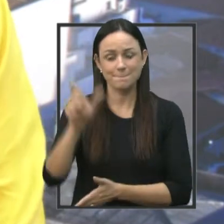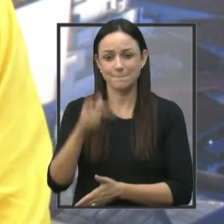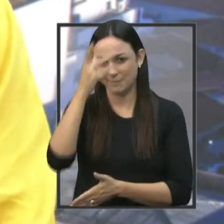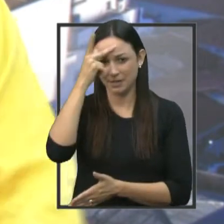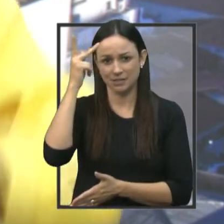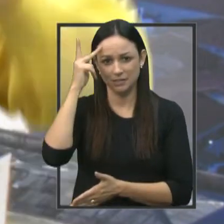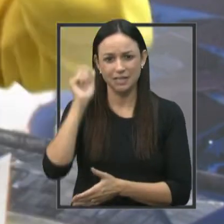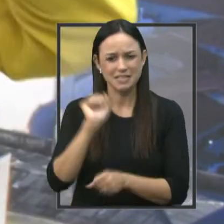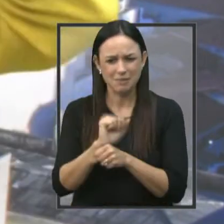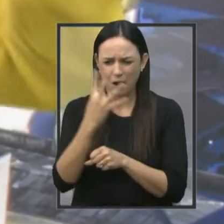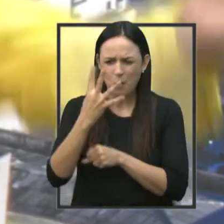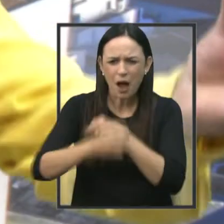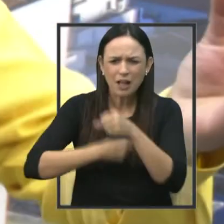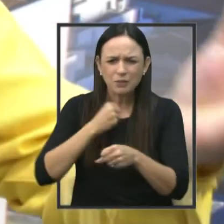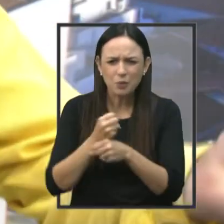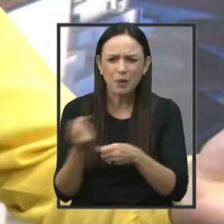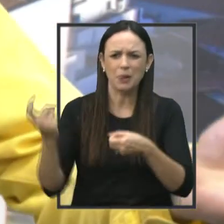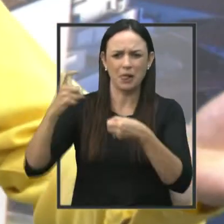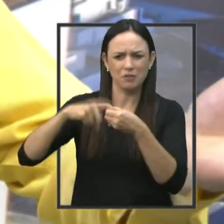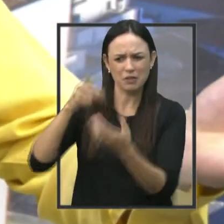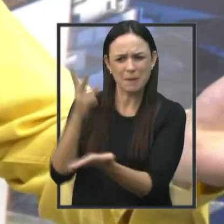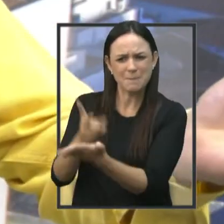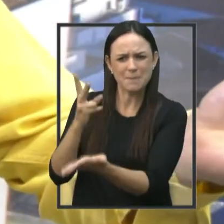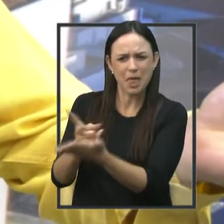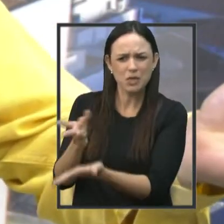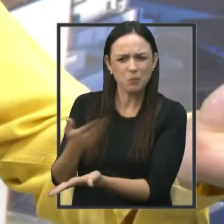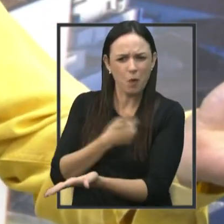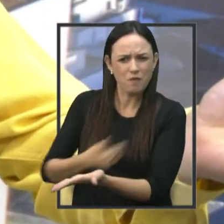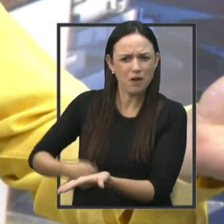mais 4 anos e voltar os mesmos que aí estavam.